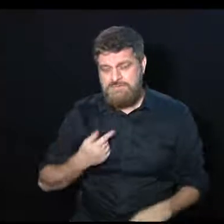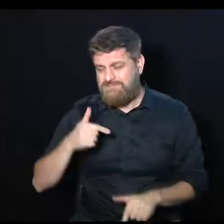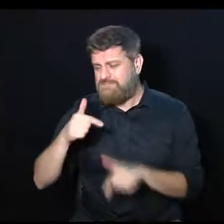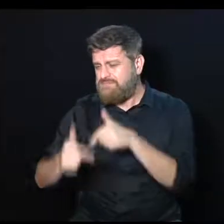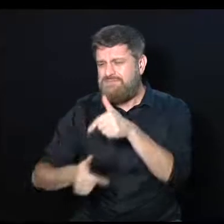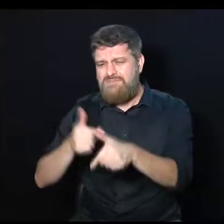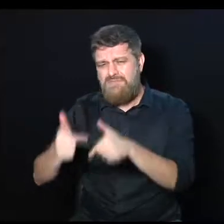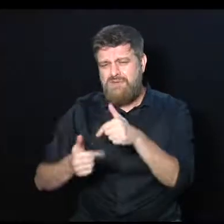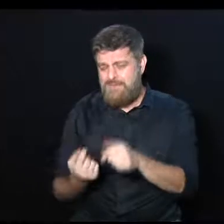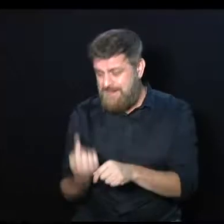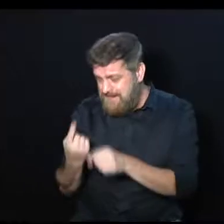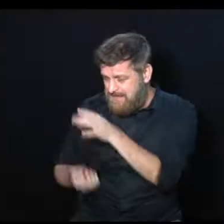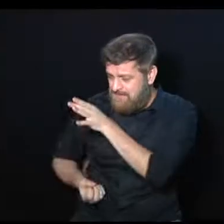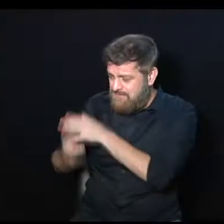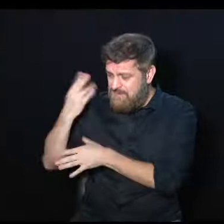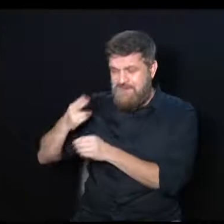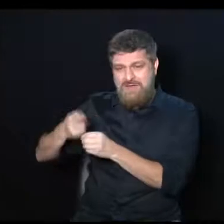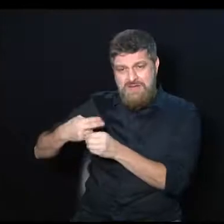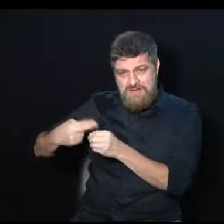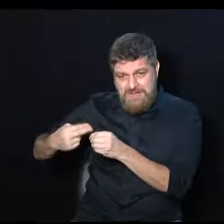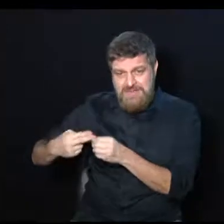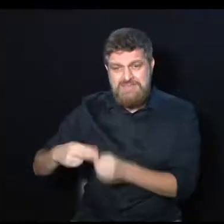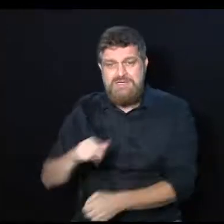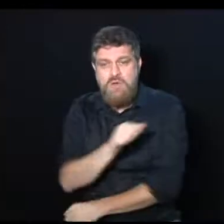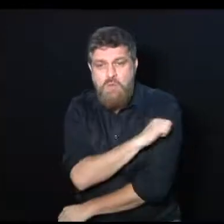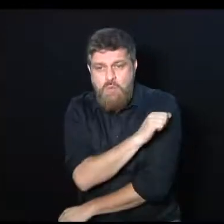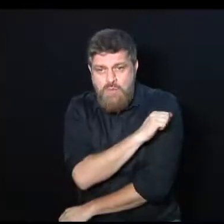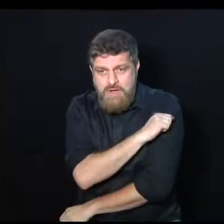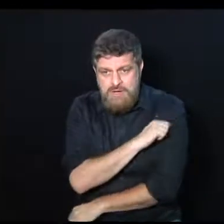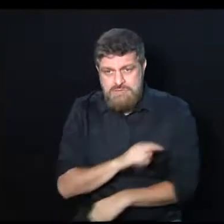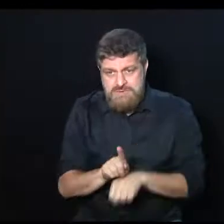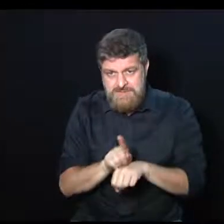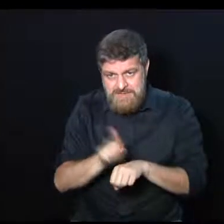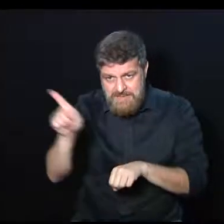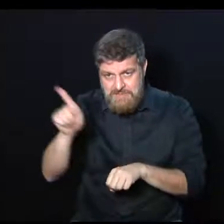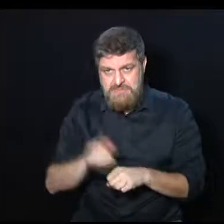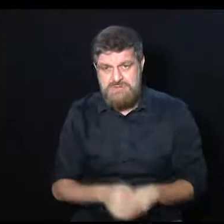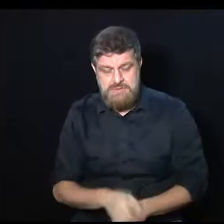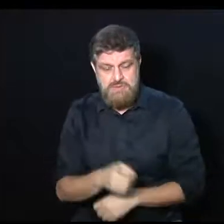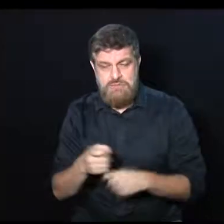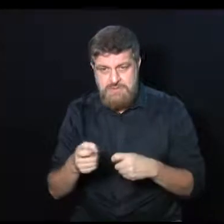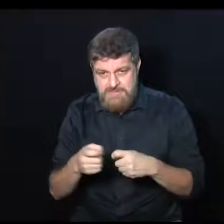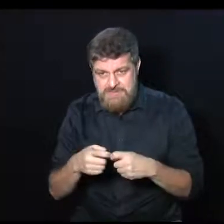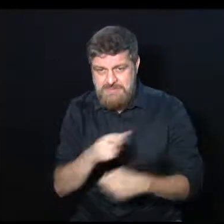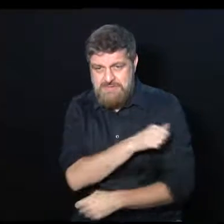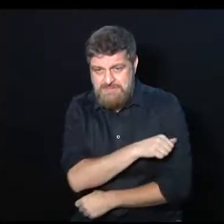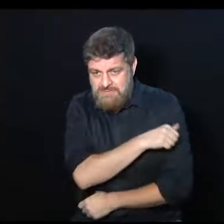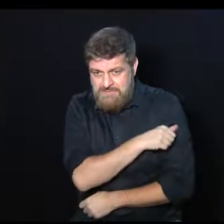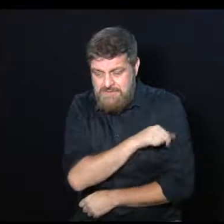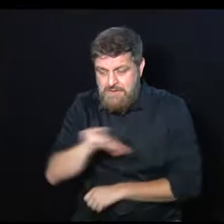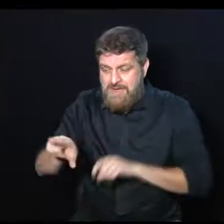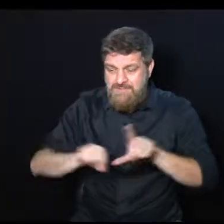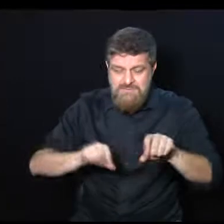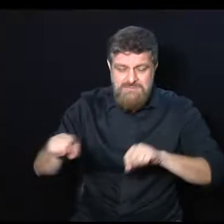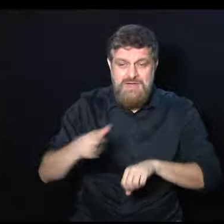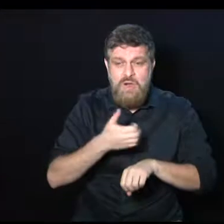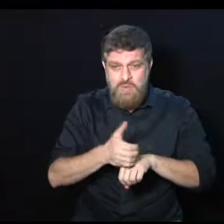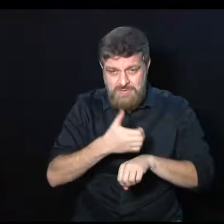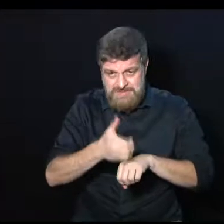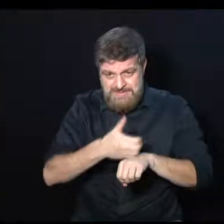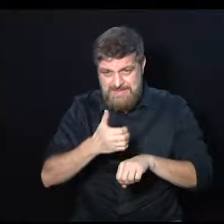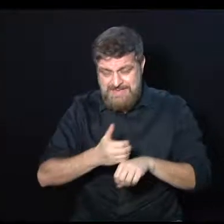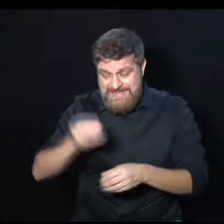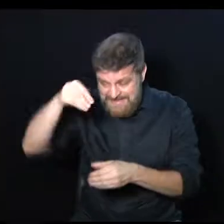trabalho, desde que o centro foi criado na Unicamp, são alunos de graduação de medicina e enfermagem, que são estagiários selecionados num processo seletivo interno